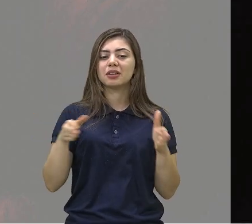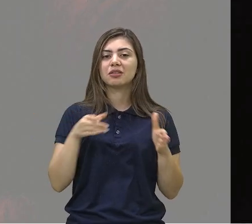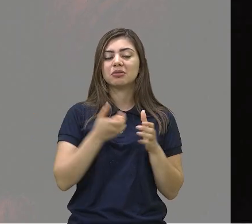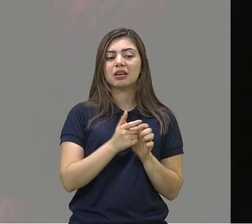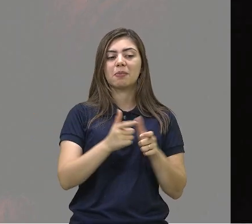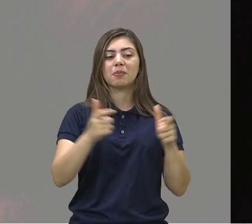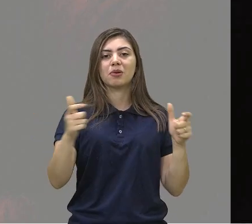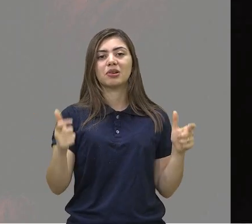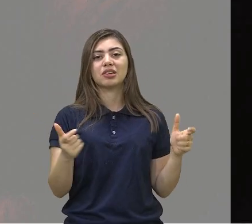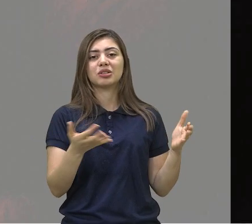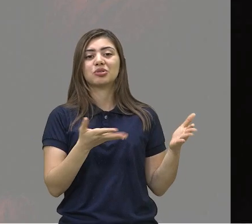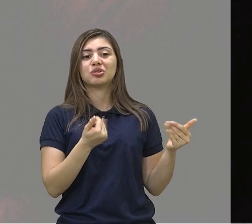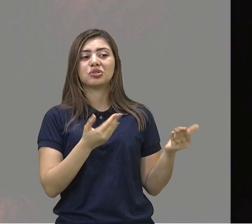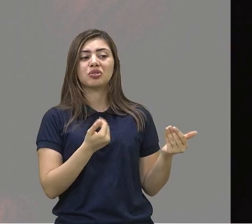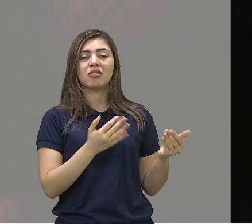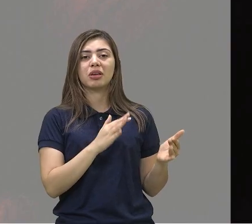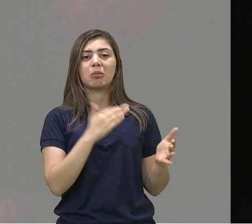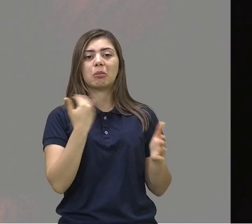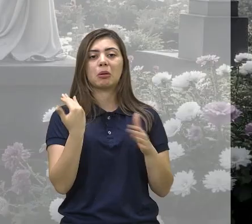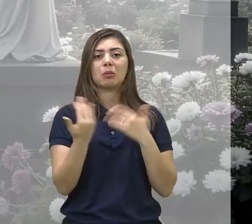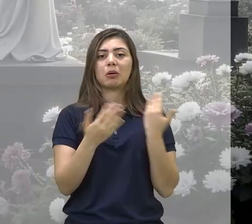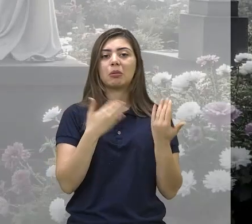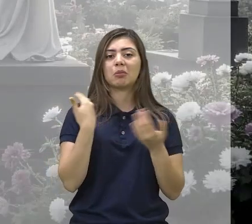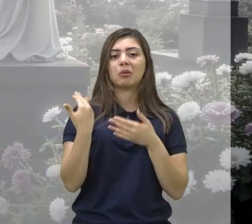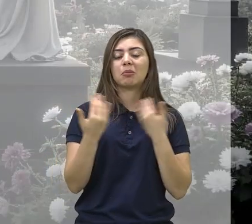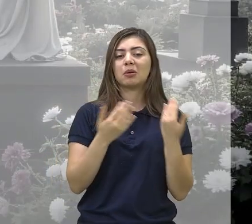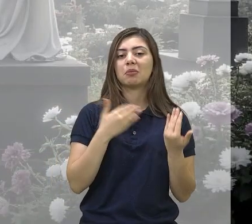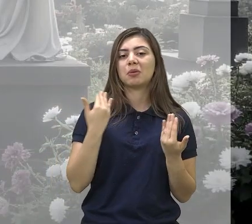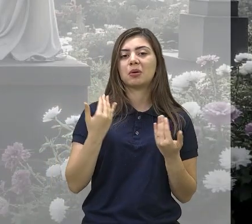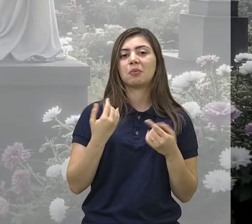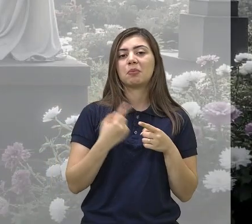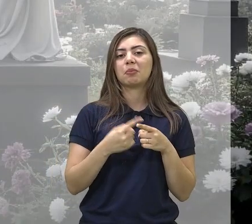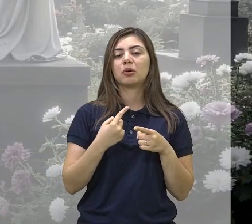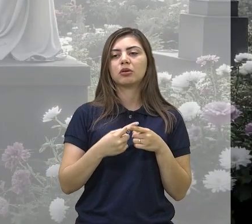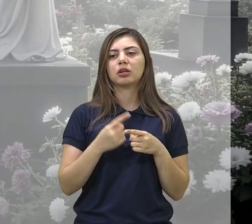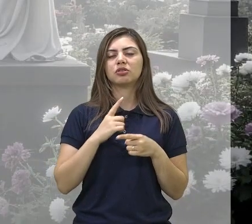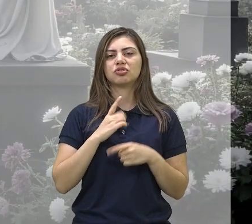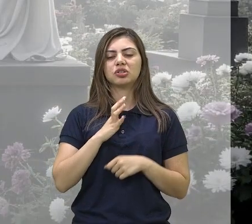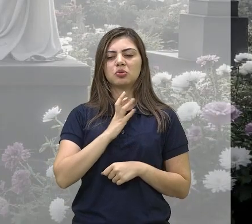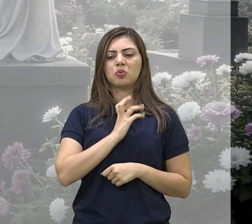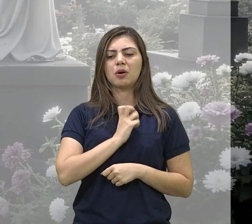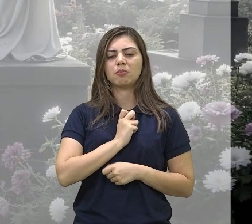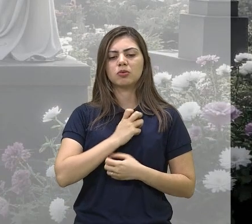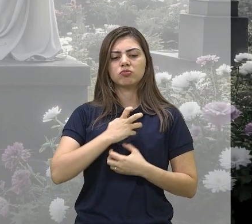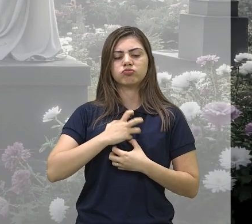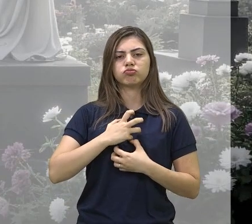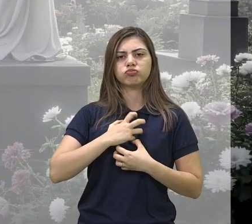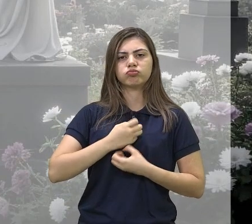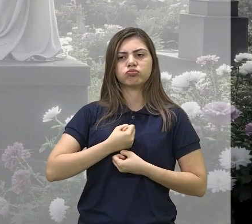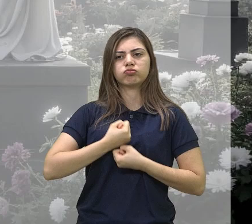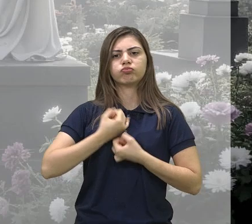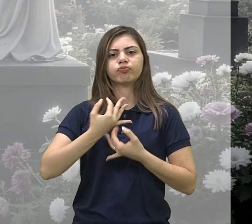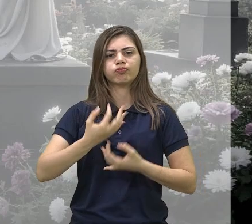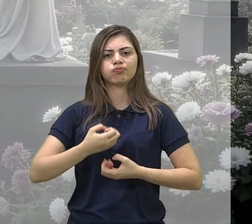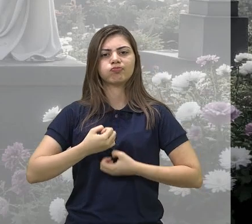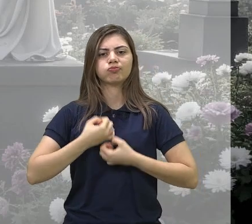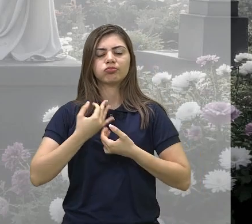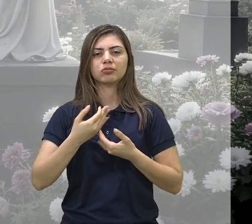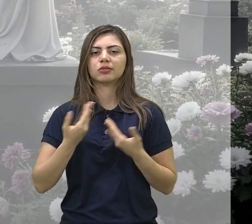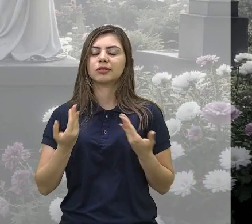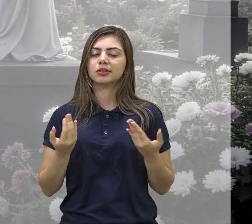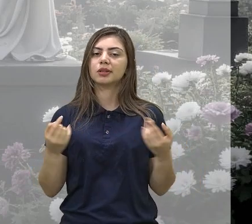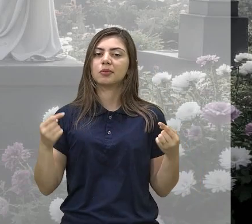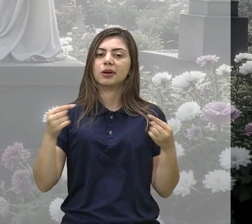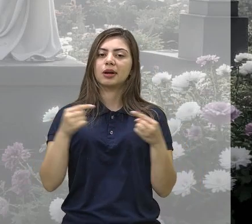jovens, né, vinham falecer devido a essa entrega intensa de sentimentos, tá bom? Por isso que a gente estava falando sobre a questão